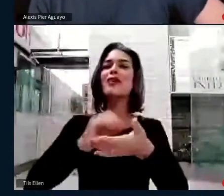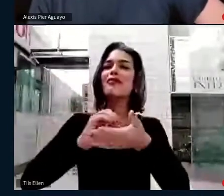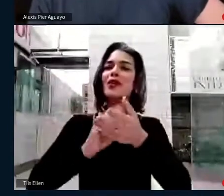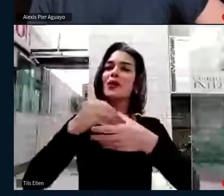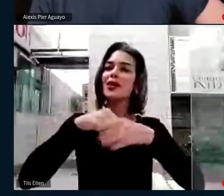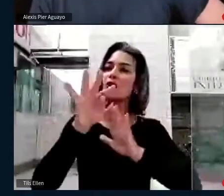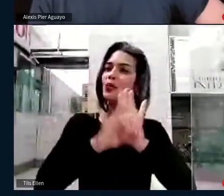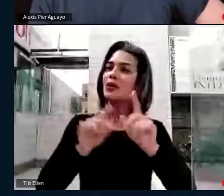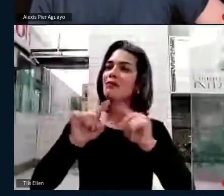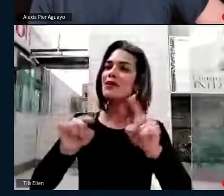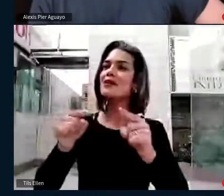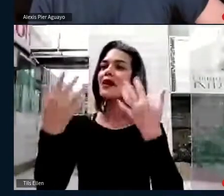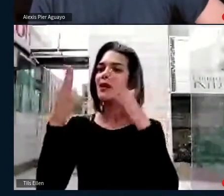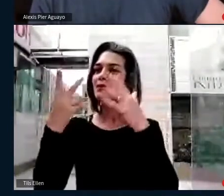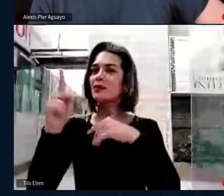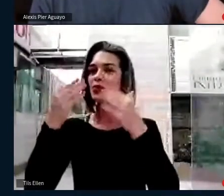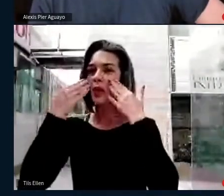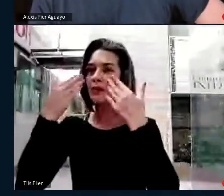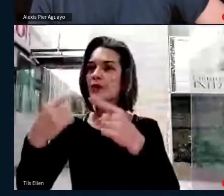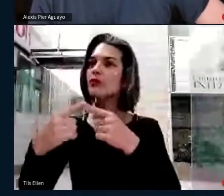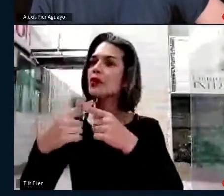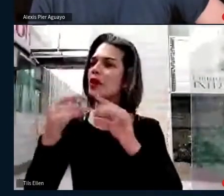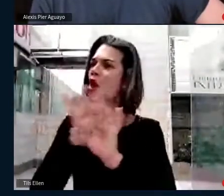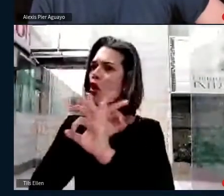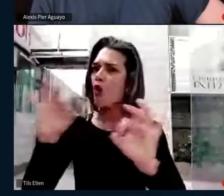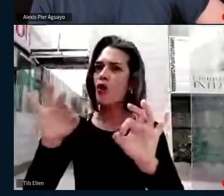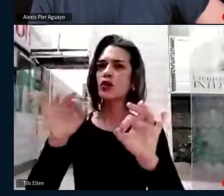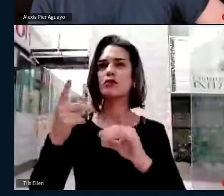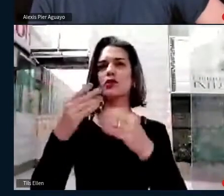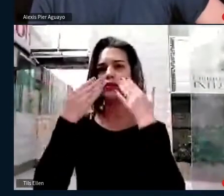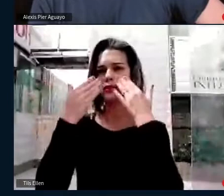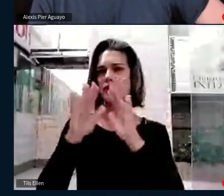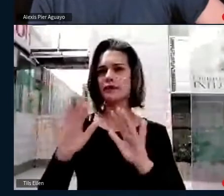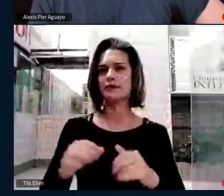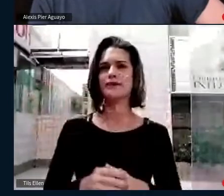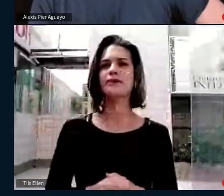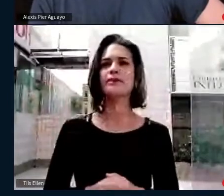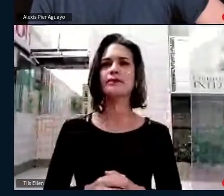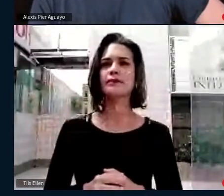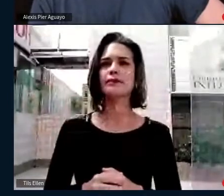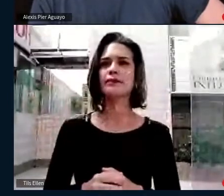também parabenizar pela apresentação, foi muito, muito boa.